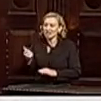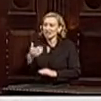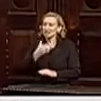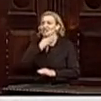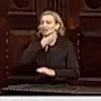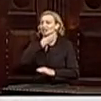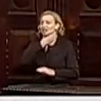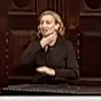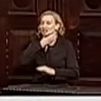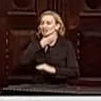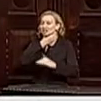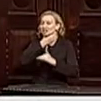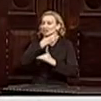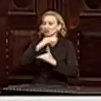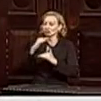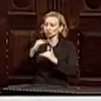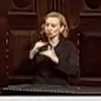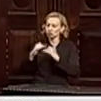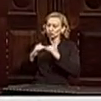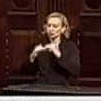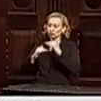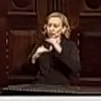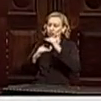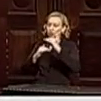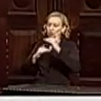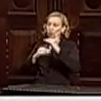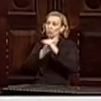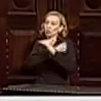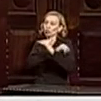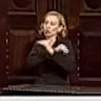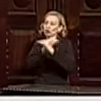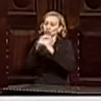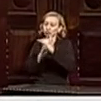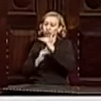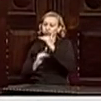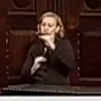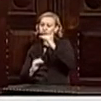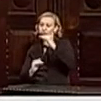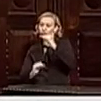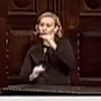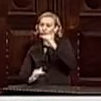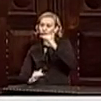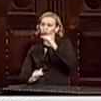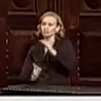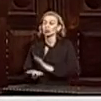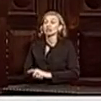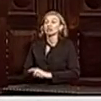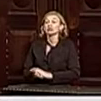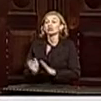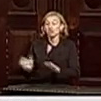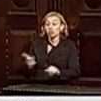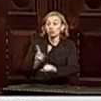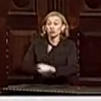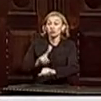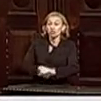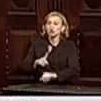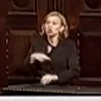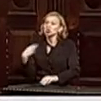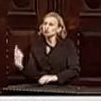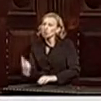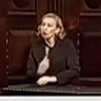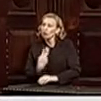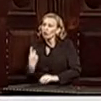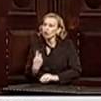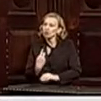gerando cada vez mais intranquilidade à nossa população. Está na hora, senhoras e senhores deputados, que nós estejamos